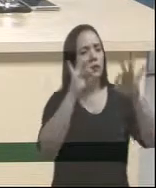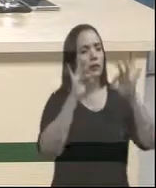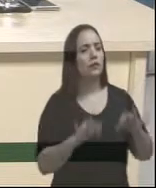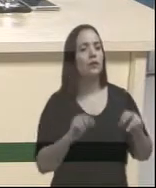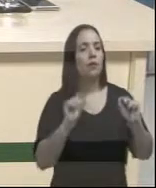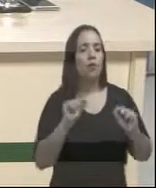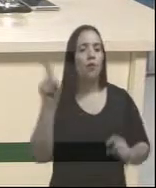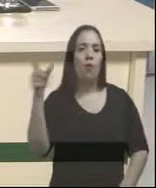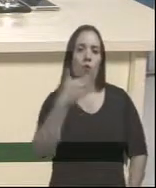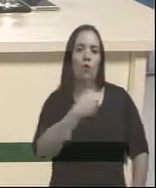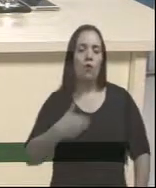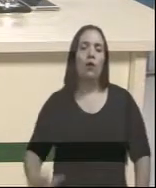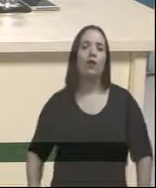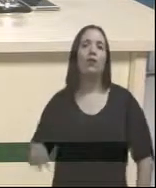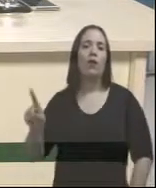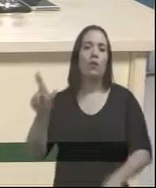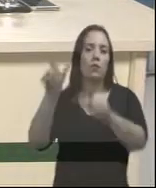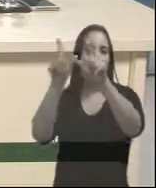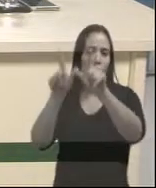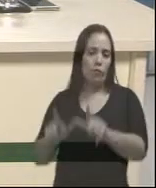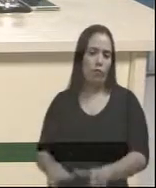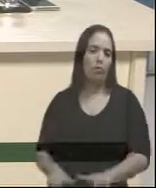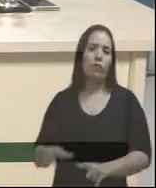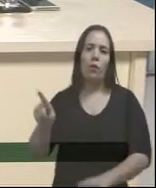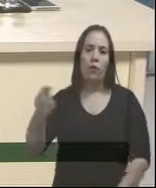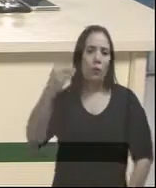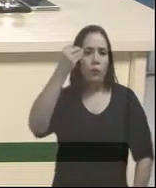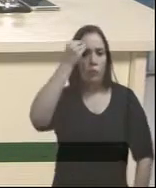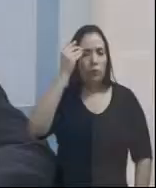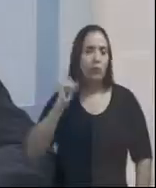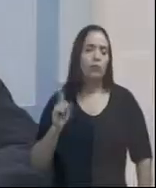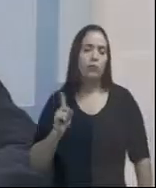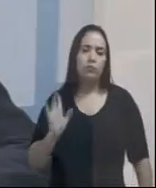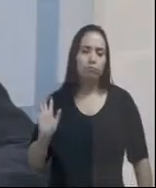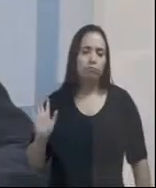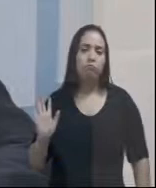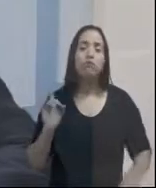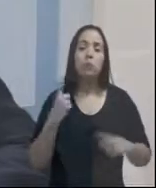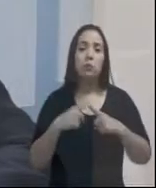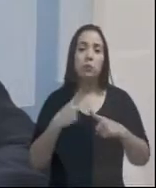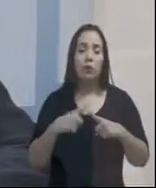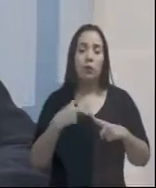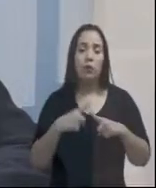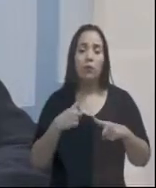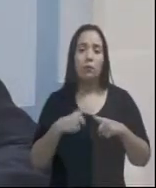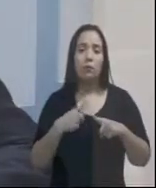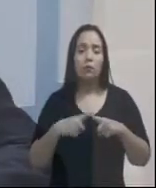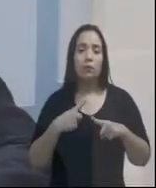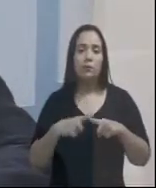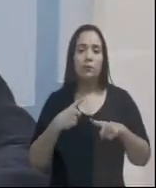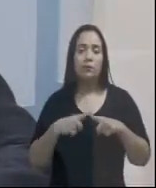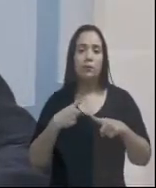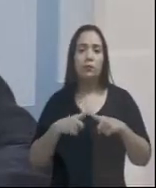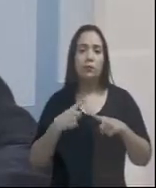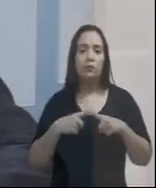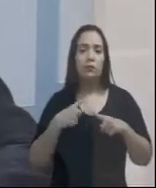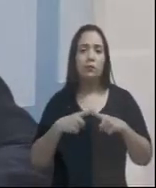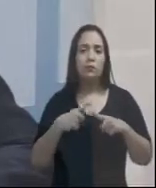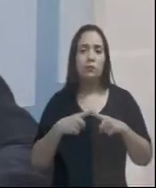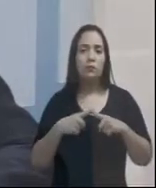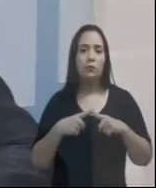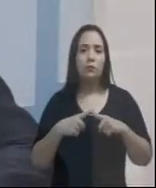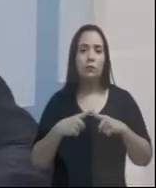nosso governador é isento. Tá? Com certeza. Porque, olha os dados. A